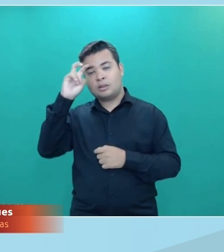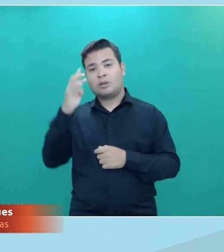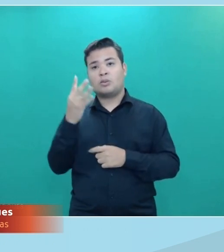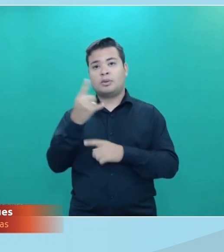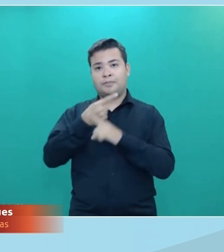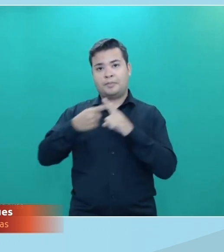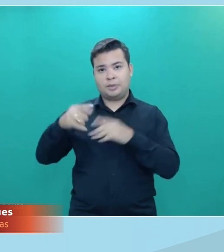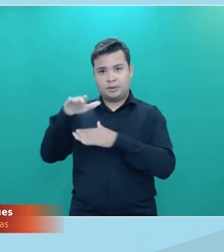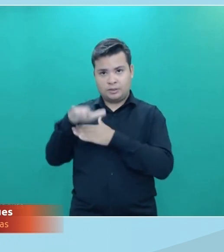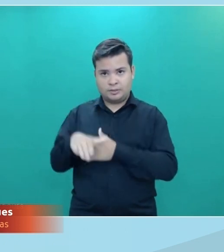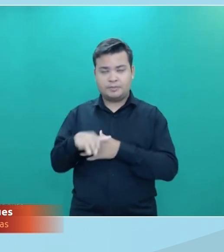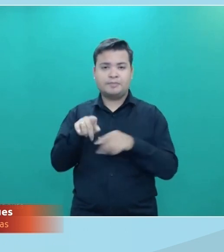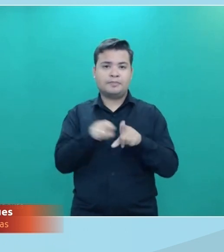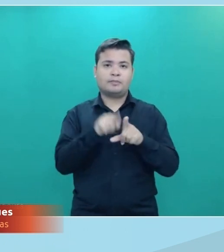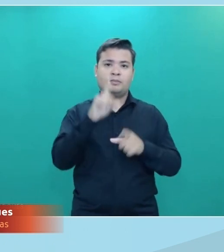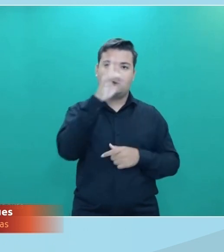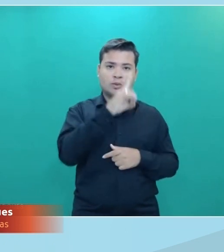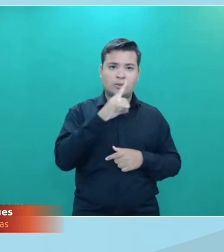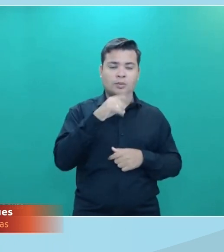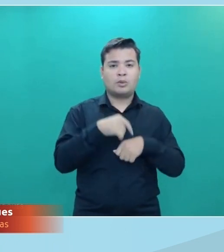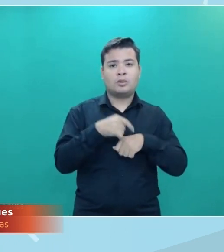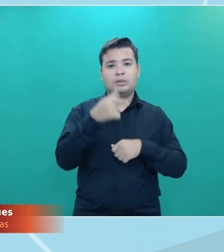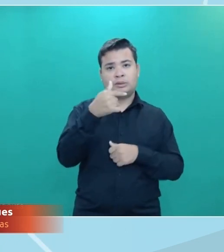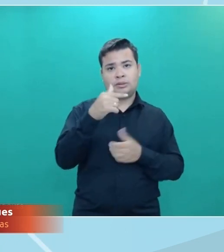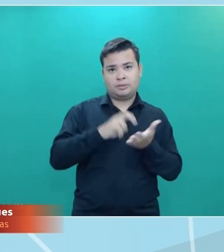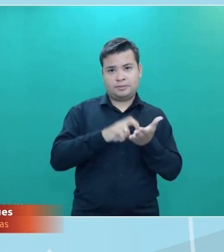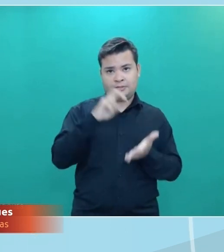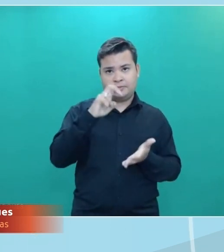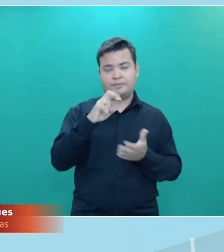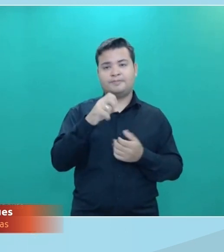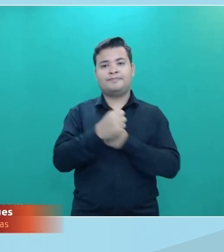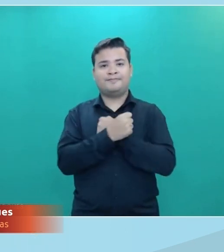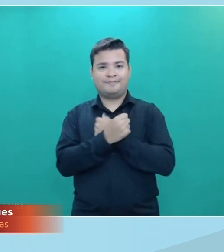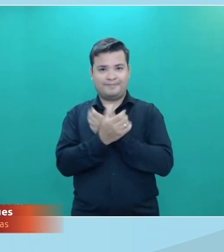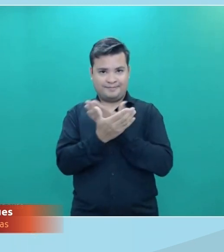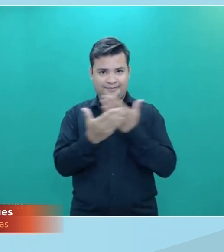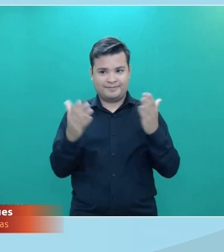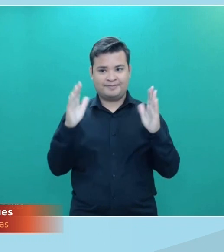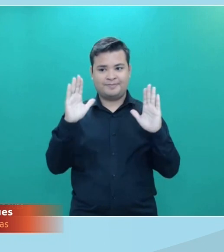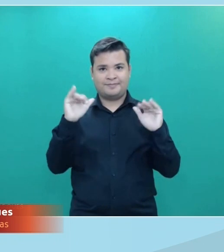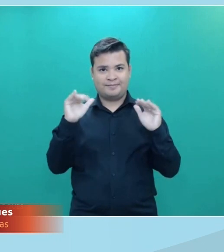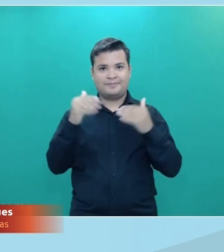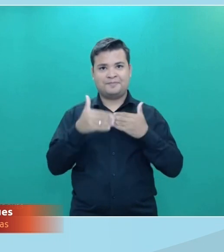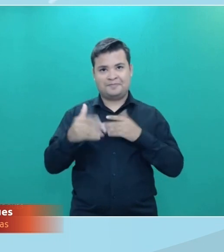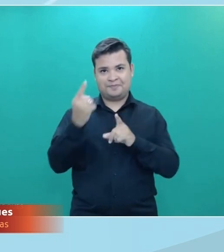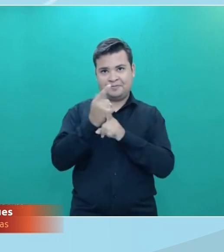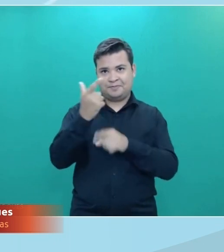tarde, quanto no domingo às 7 horas da manhã. Abraço, até o próximo programa.